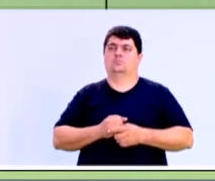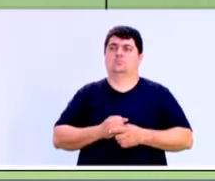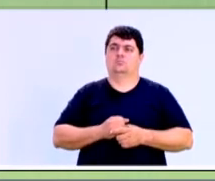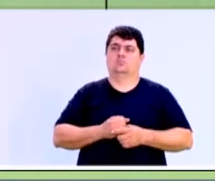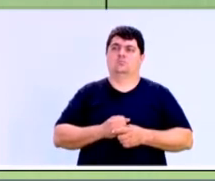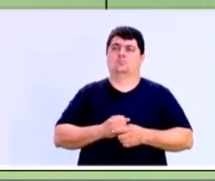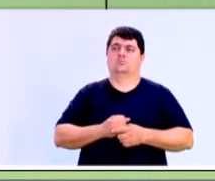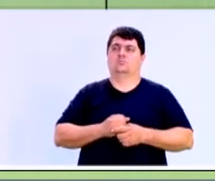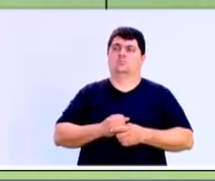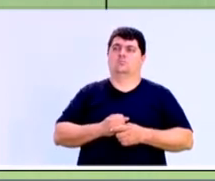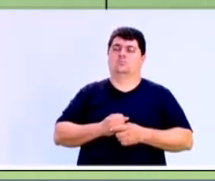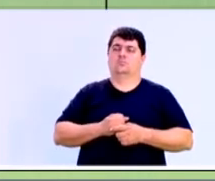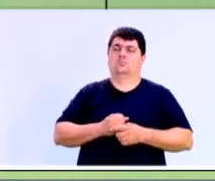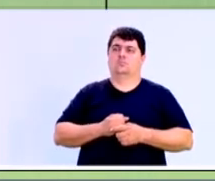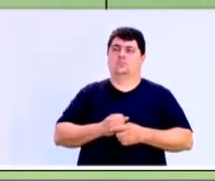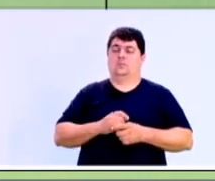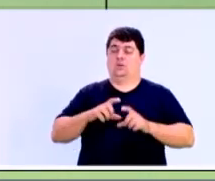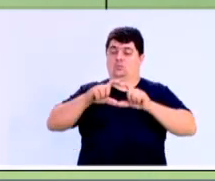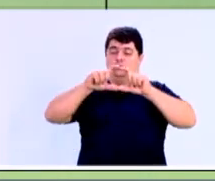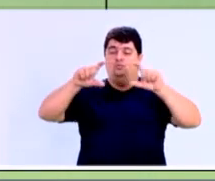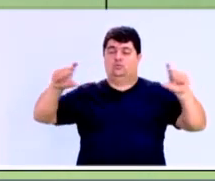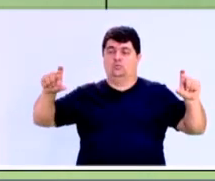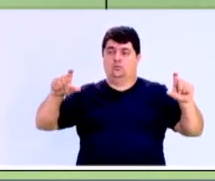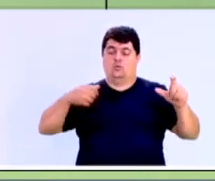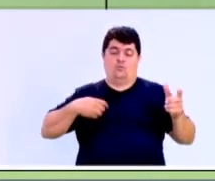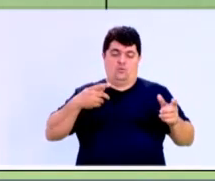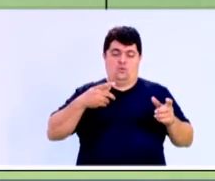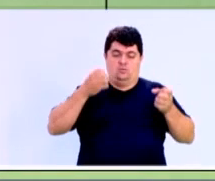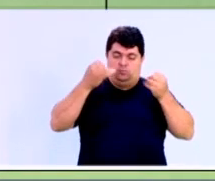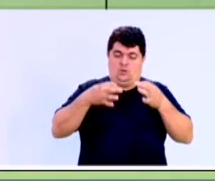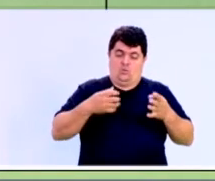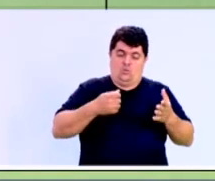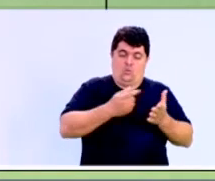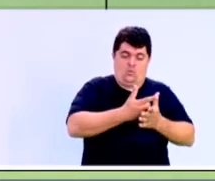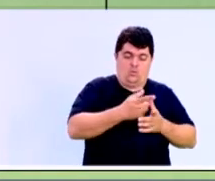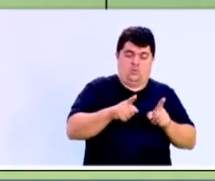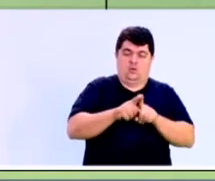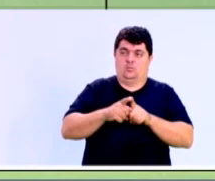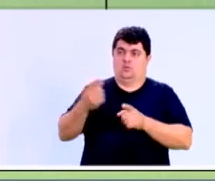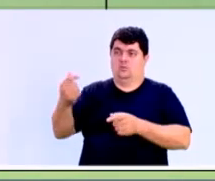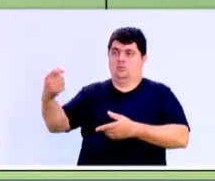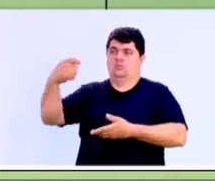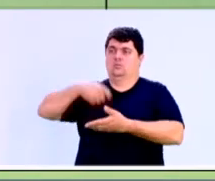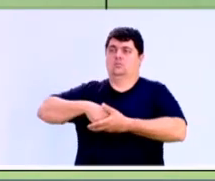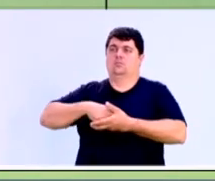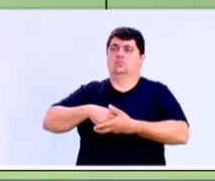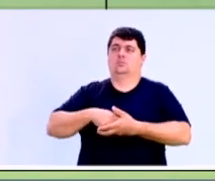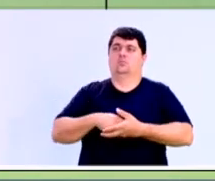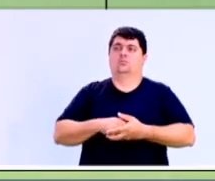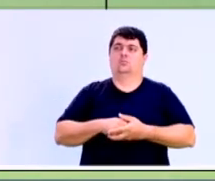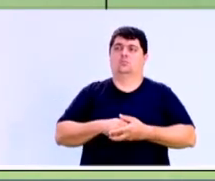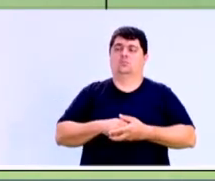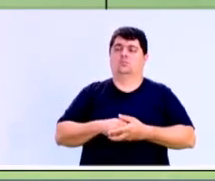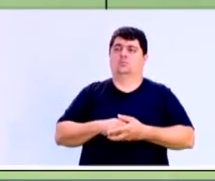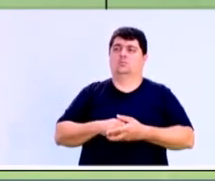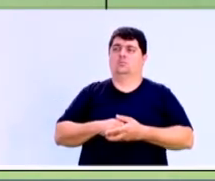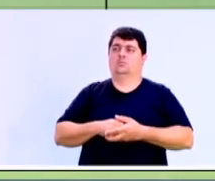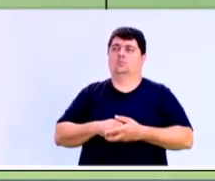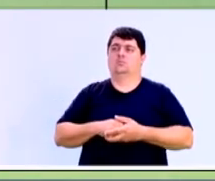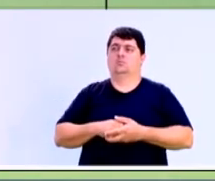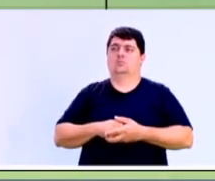aqui embaixo, ó. Mesmo momento, eu estou falando de compra e recebimento, que é quantos dias? Compra e recebimento